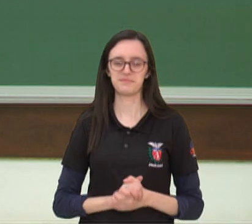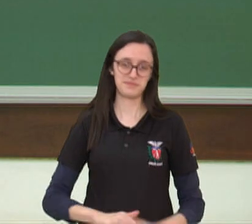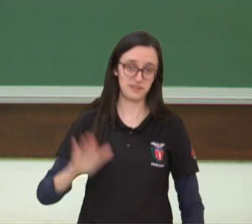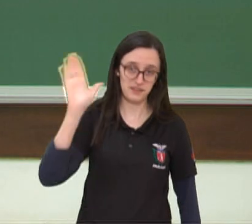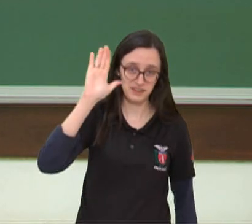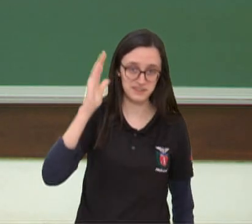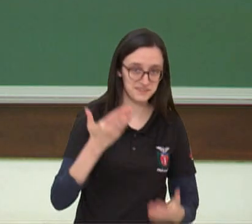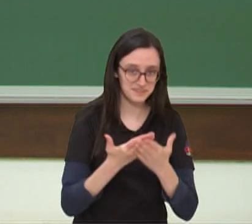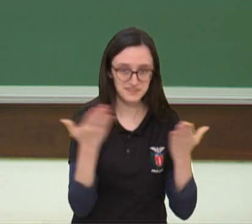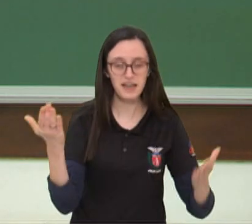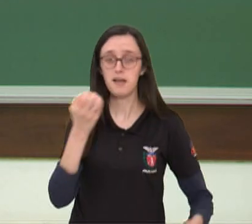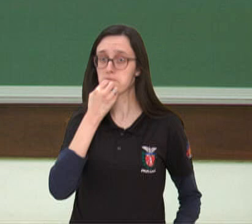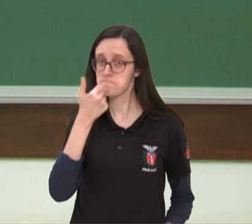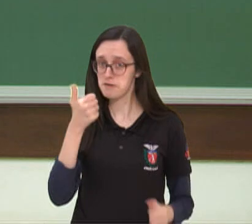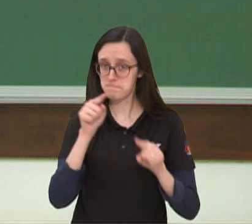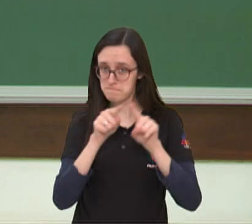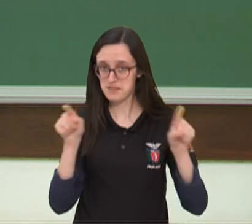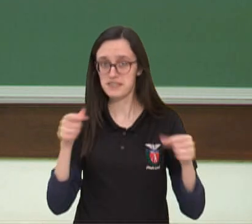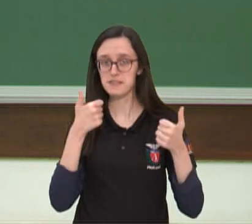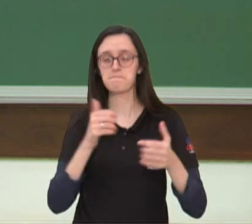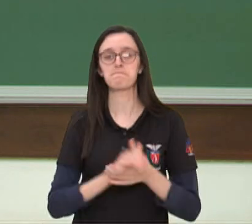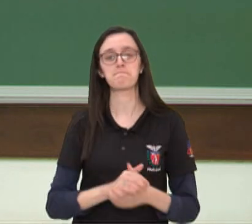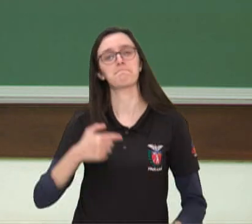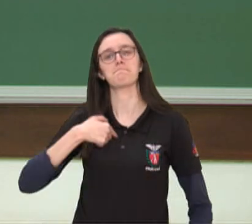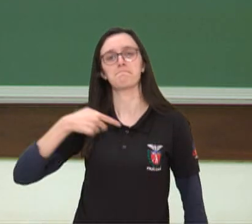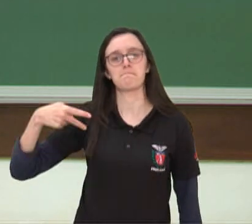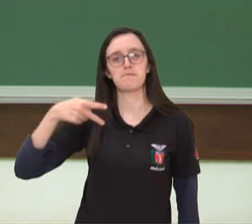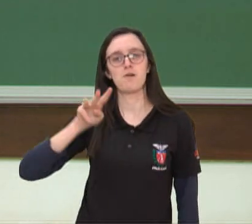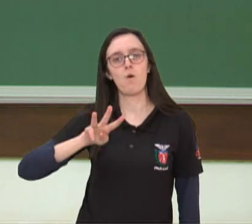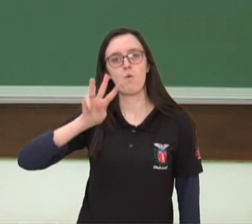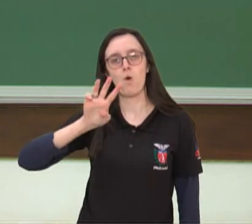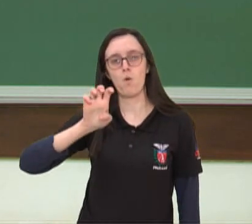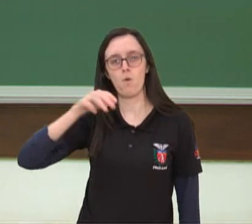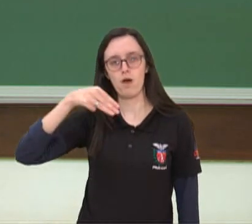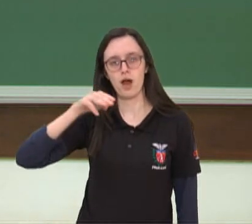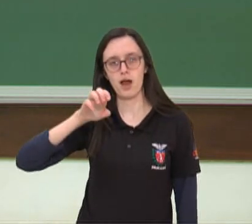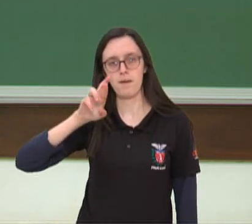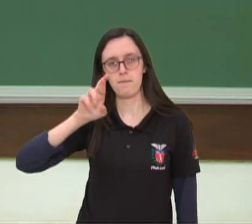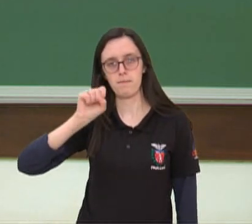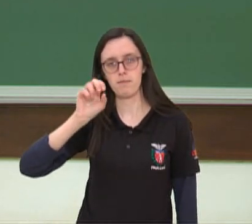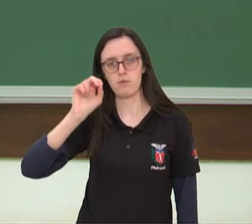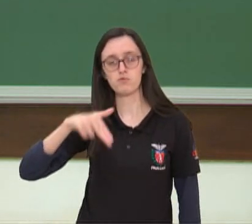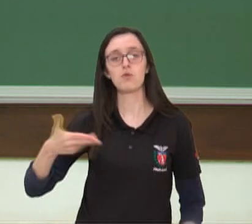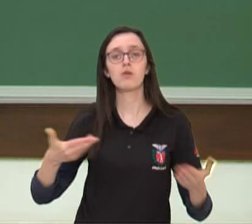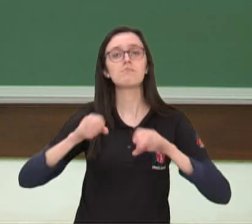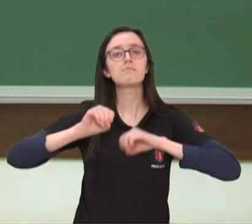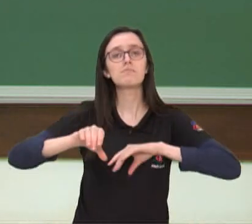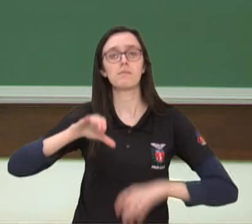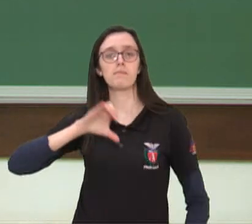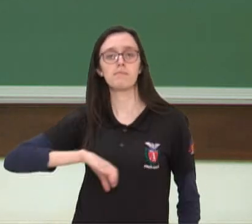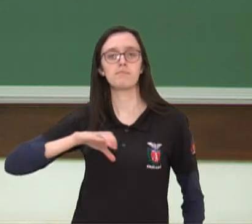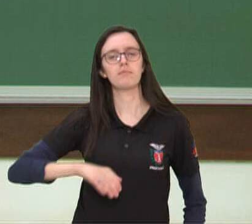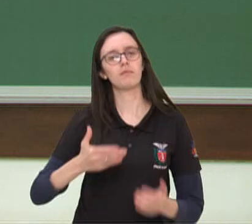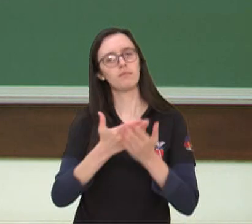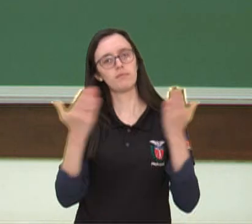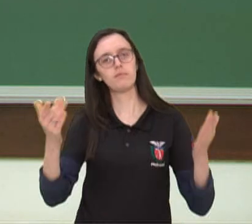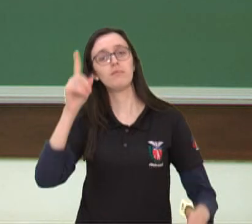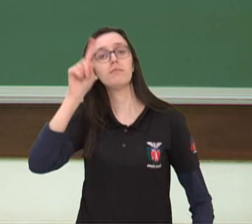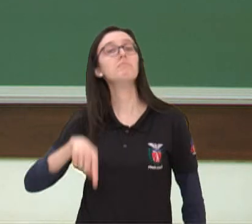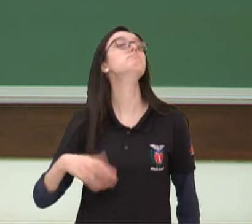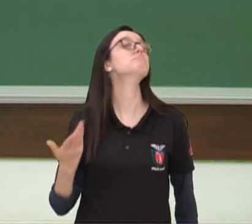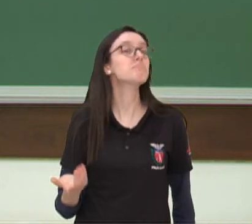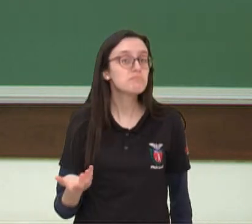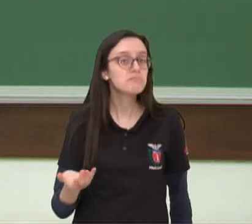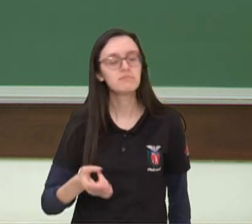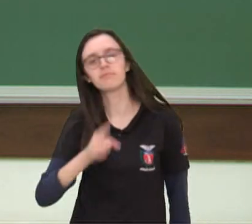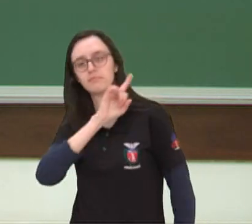Olá pessoal, tudo bem com vocês? Eu sou o professor Emerson e estou trabalhando língua portuguesa com vocês que estão